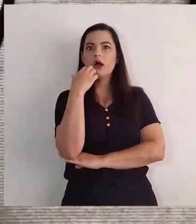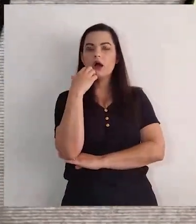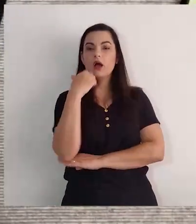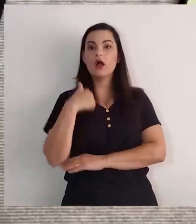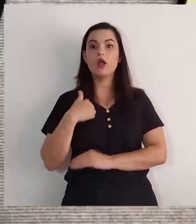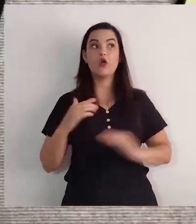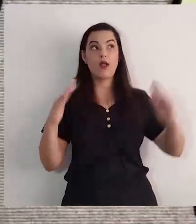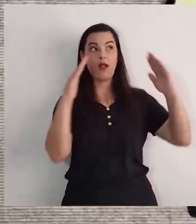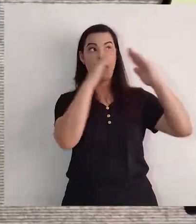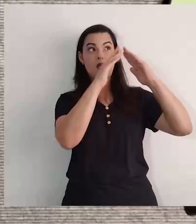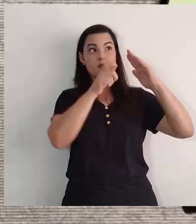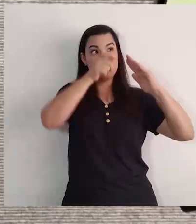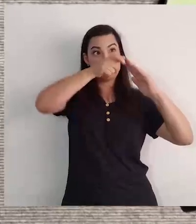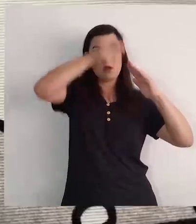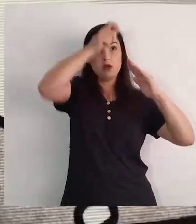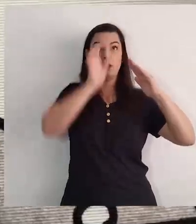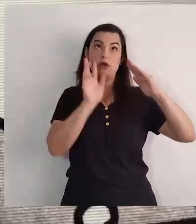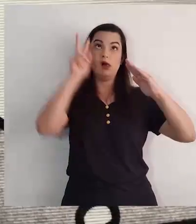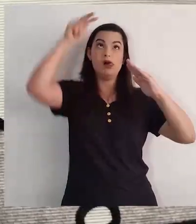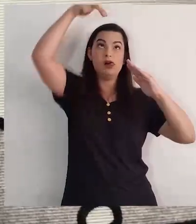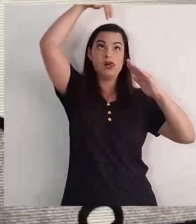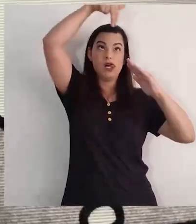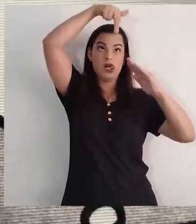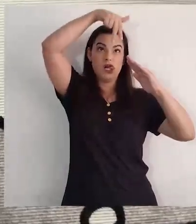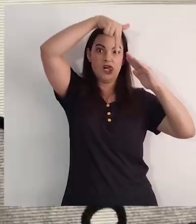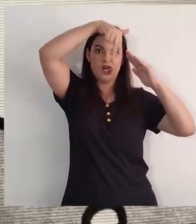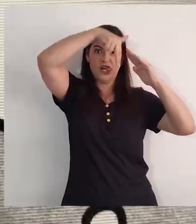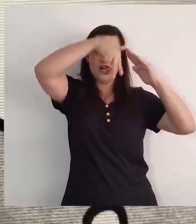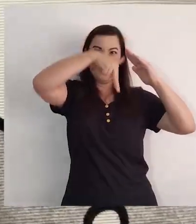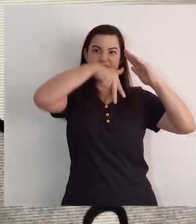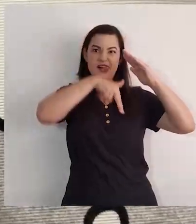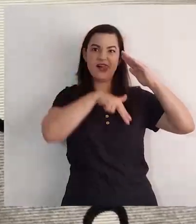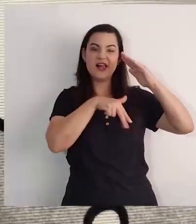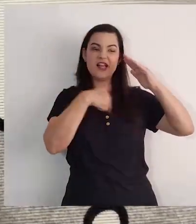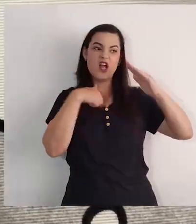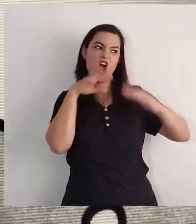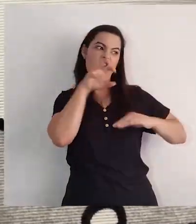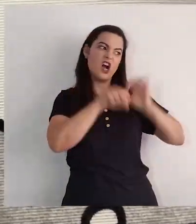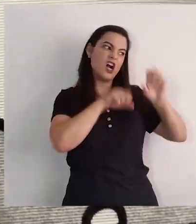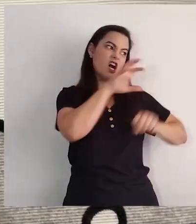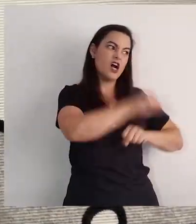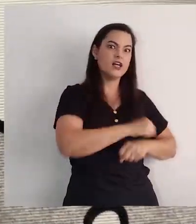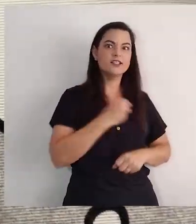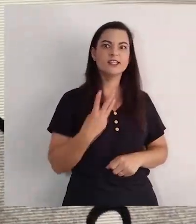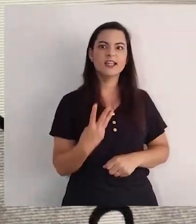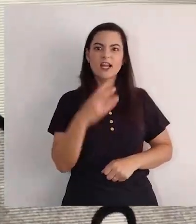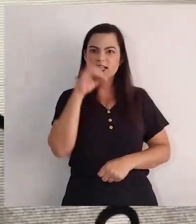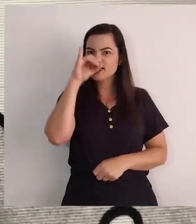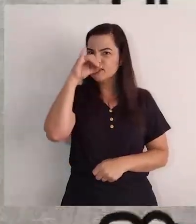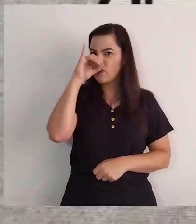chaminé e assim comerei os três porquinhos.